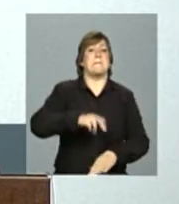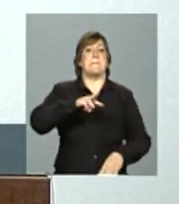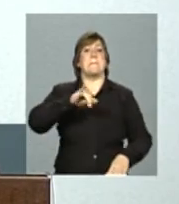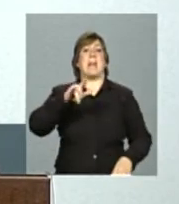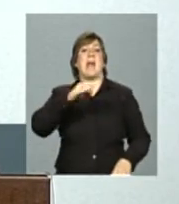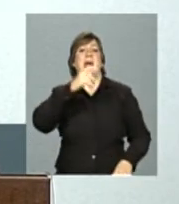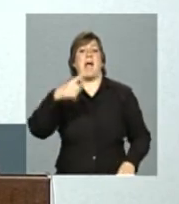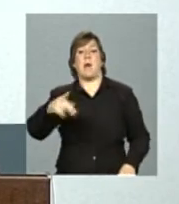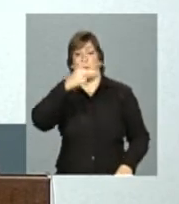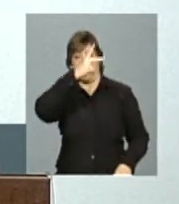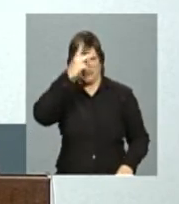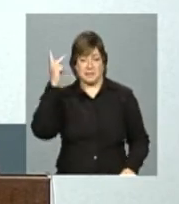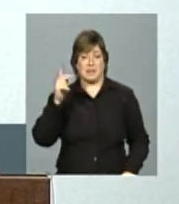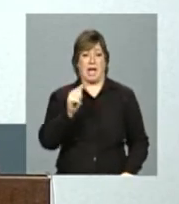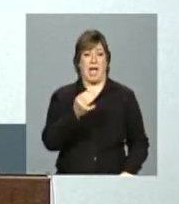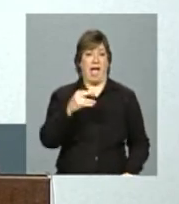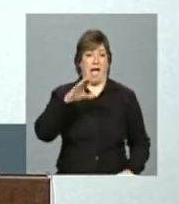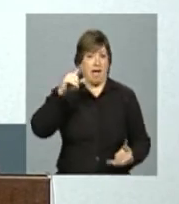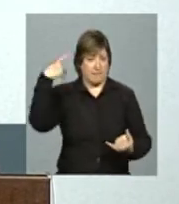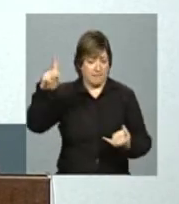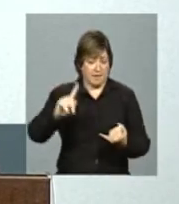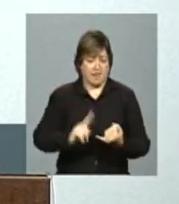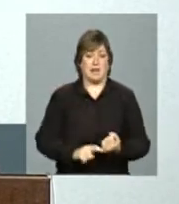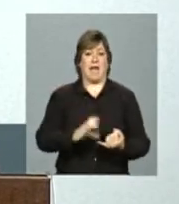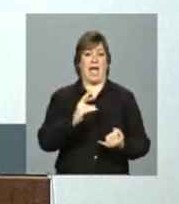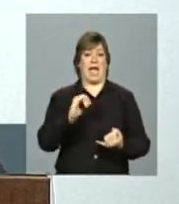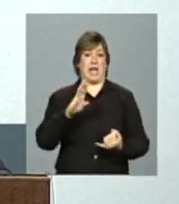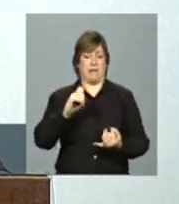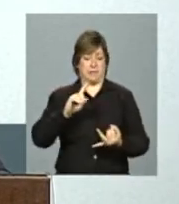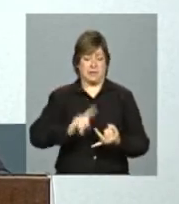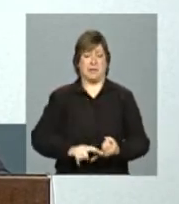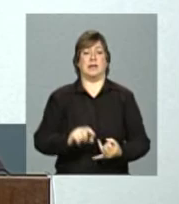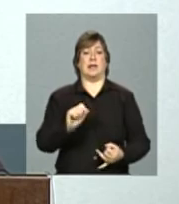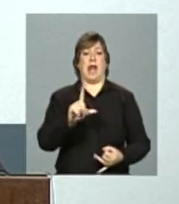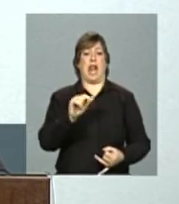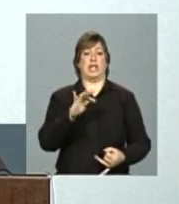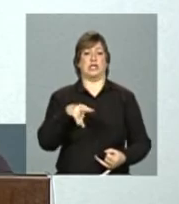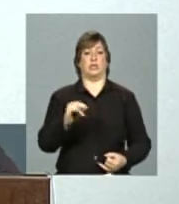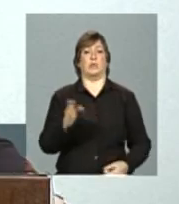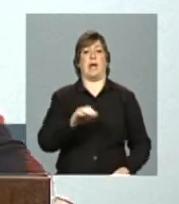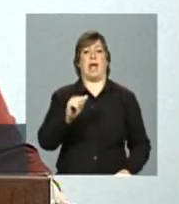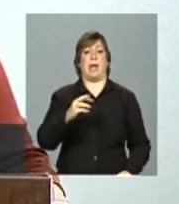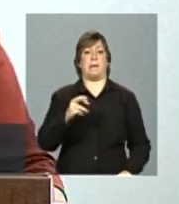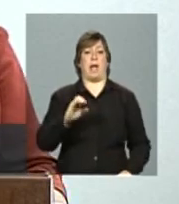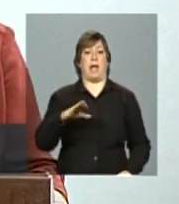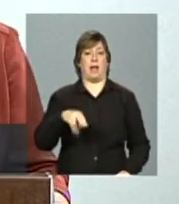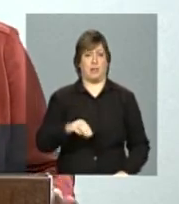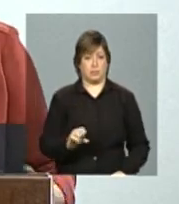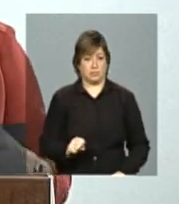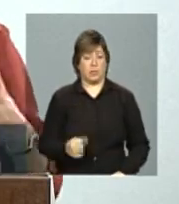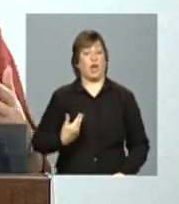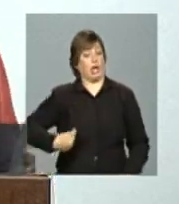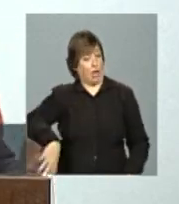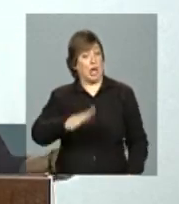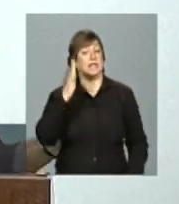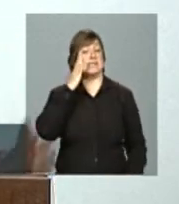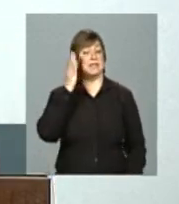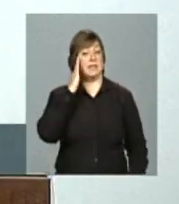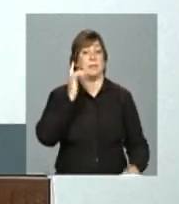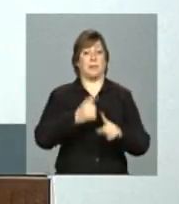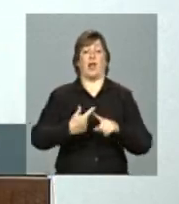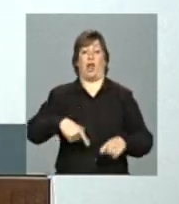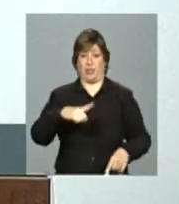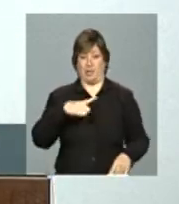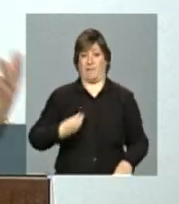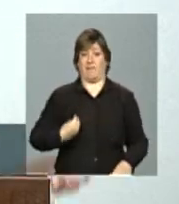africanos latino-americanos e caribens nós sabemos porque vivenciamos todo esse